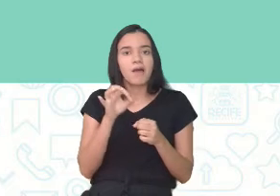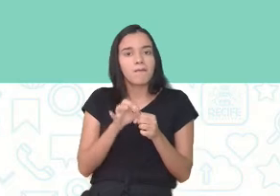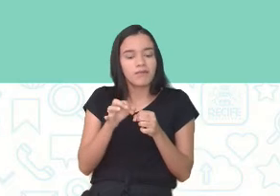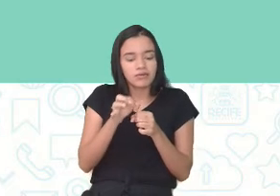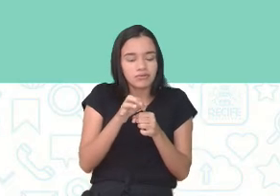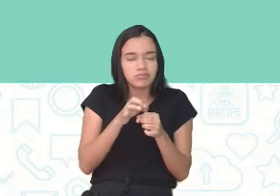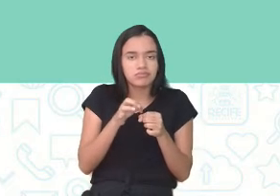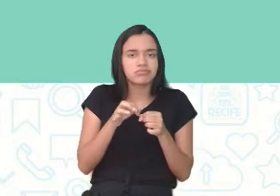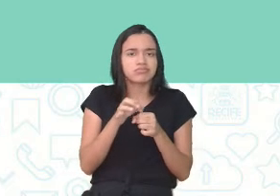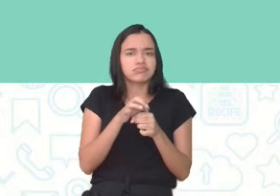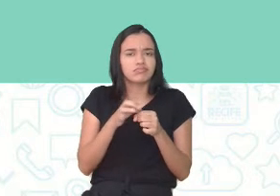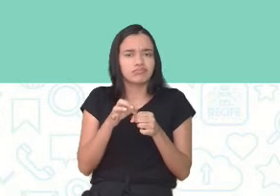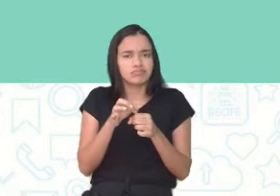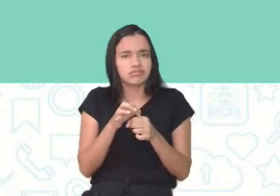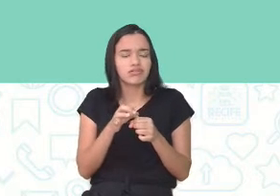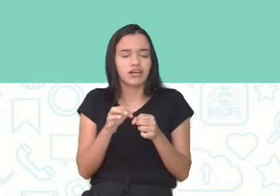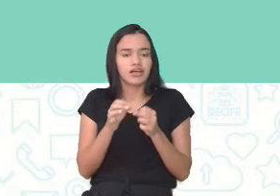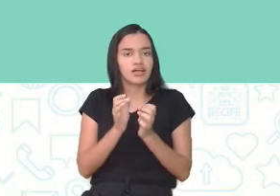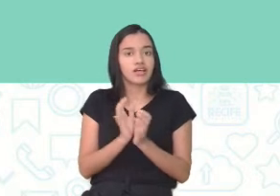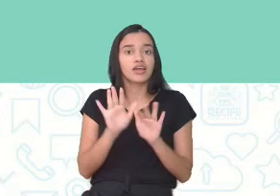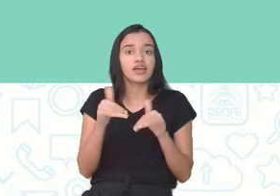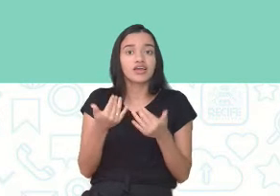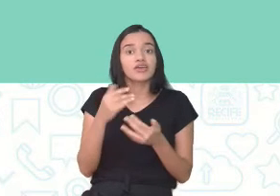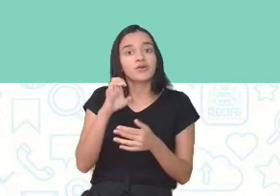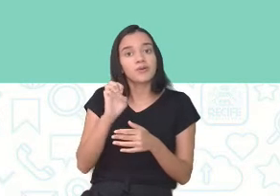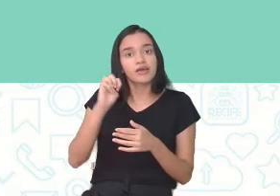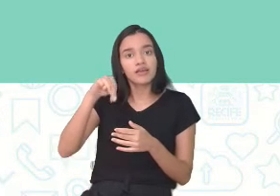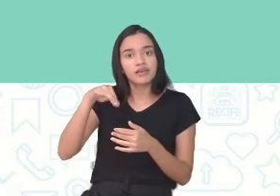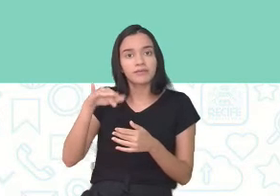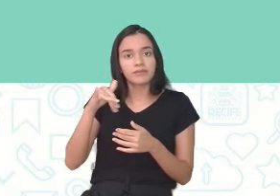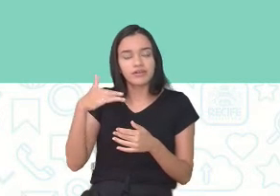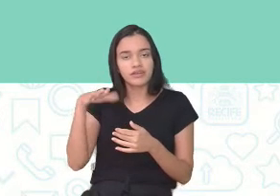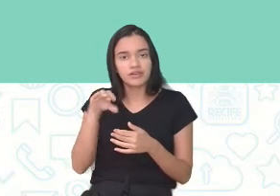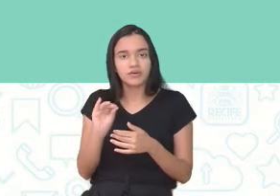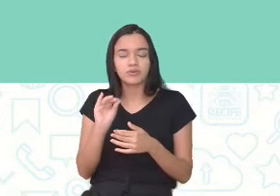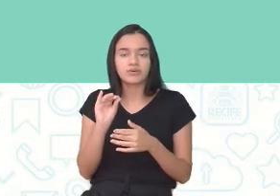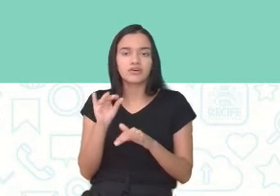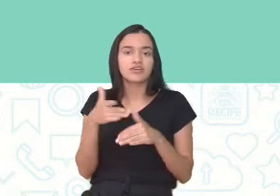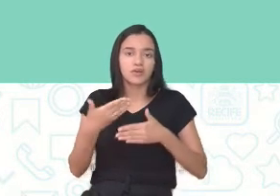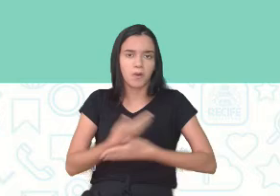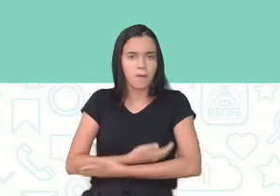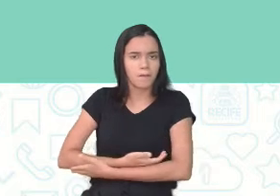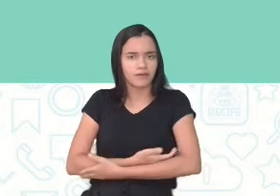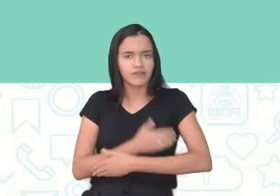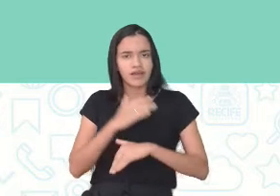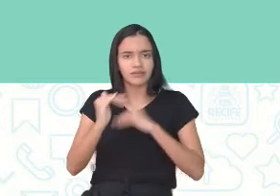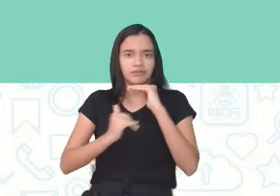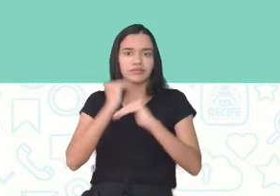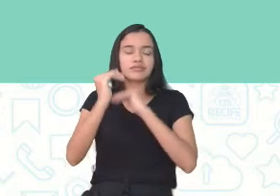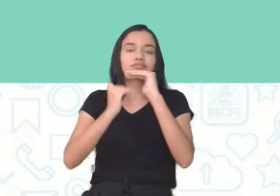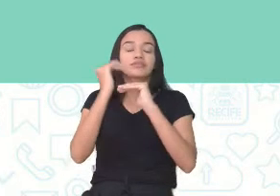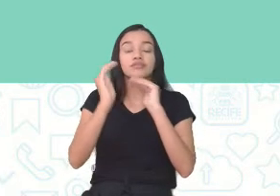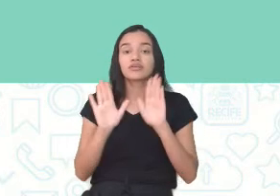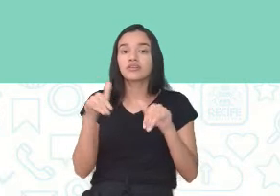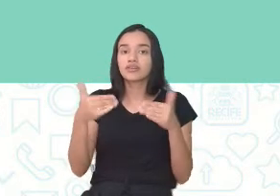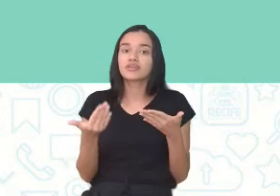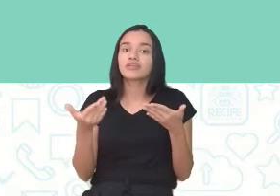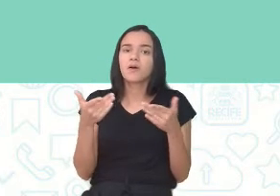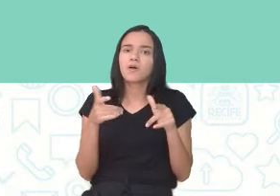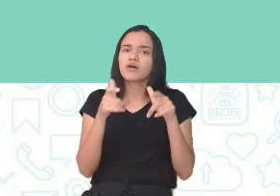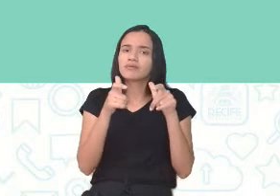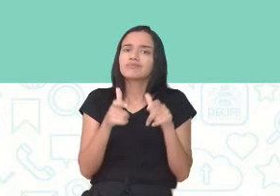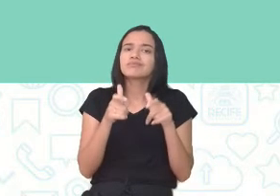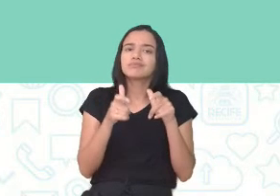humana, sendo o local onde o embrião vai implantar para ocorrer a nidação e o bebê vai desenvolver. Então, é aquele